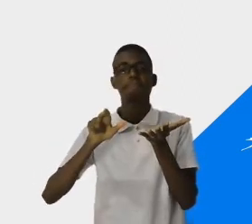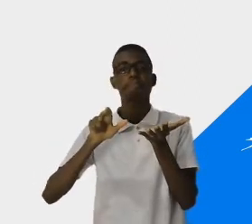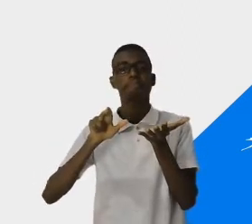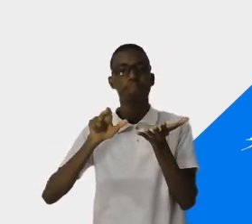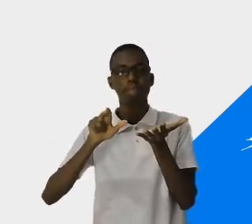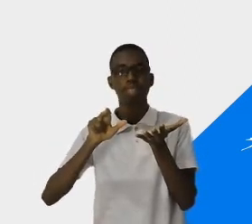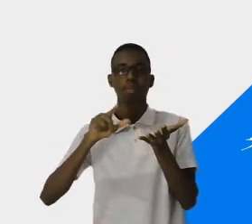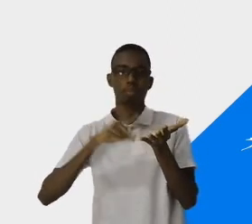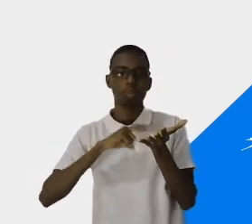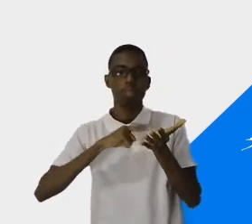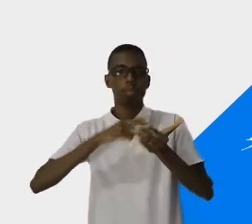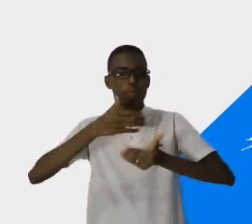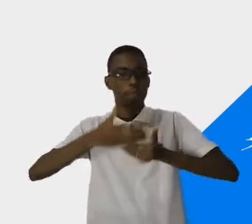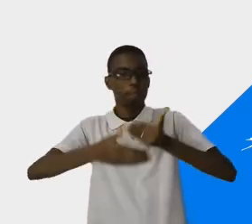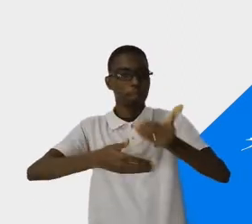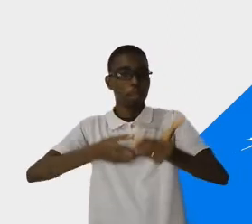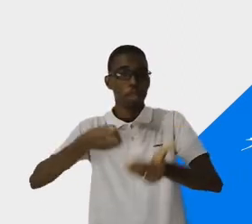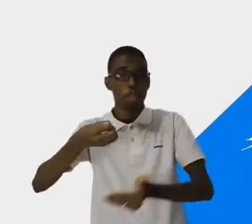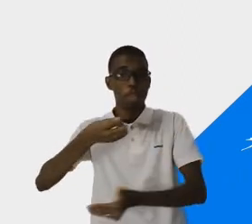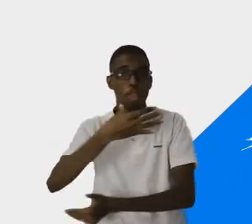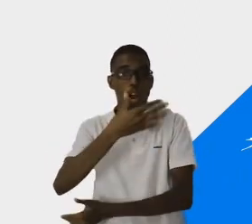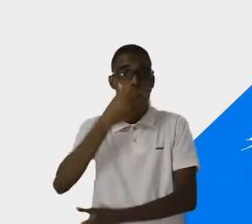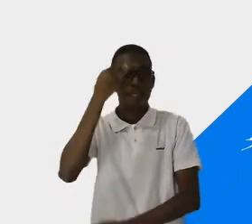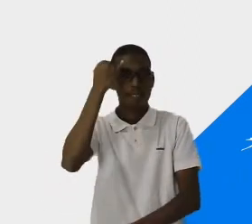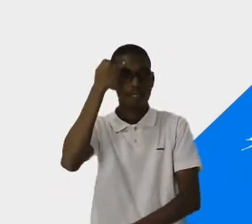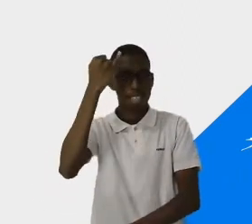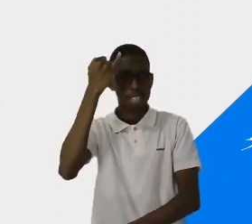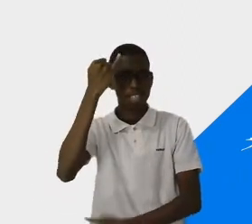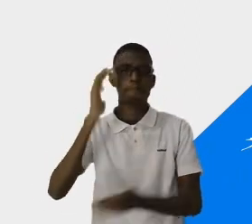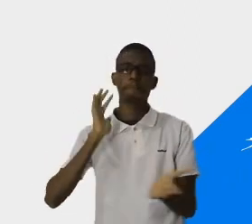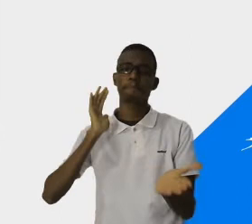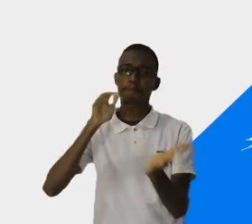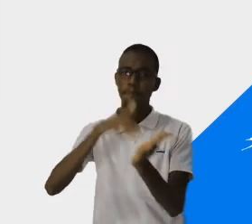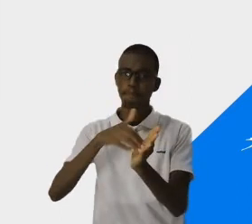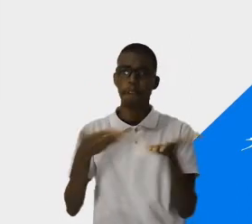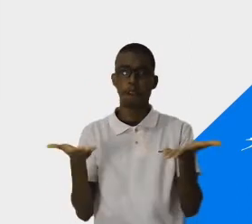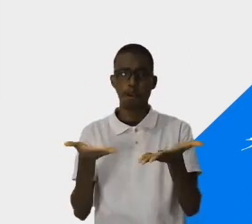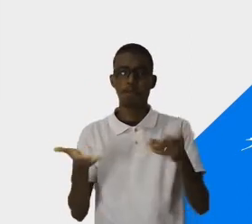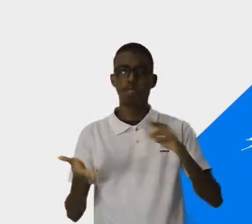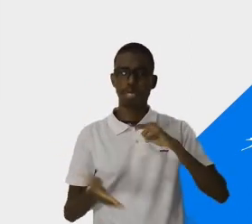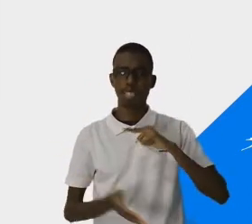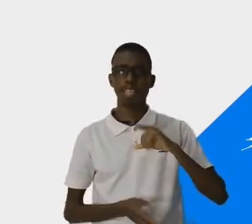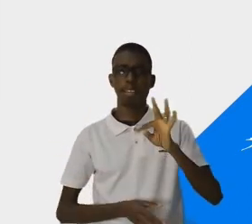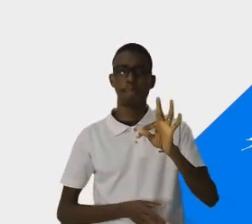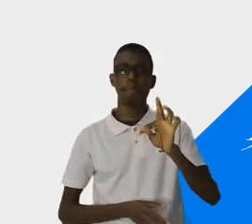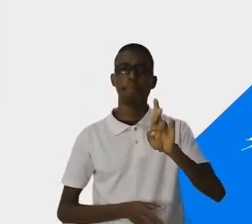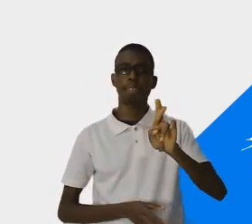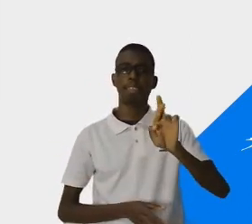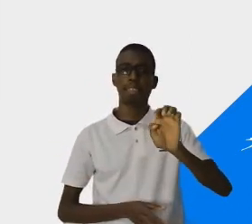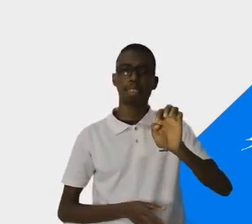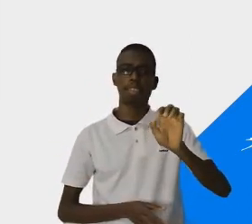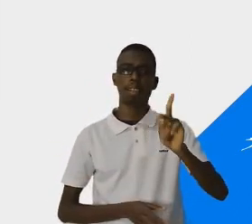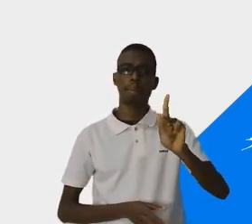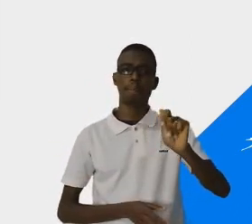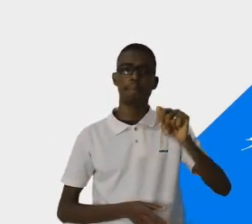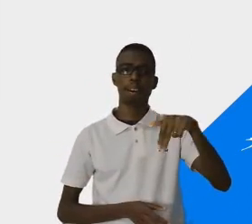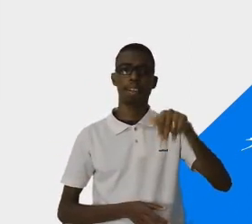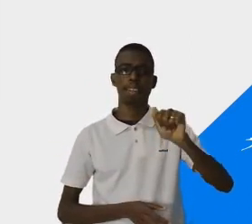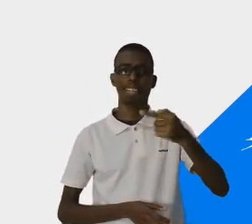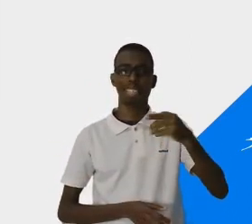ideias. Até hoje se realiza trepanações, mas de forma cirúrgica e segura em um